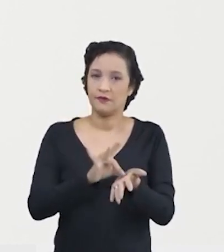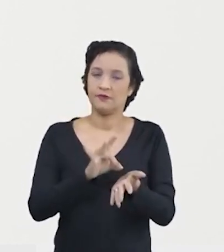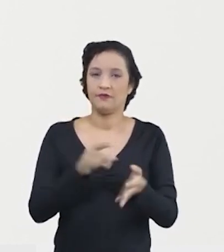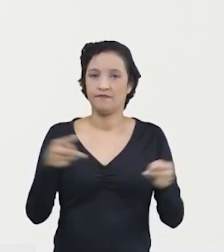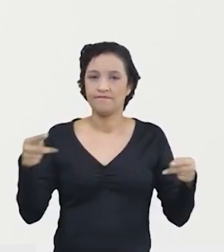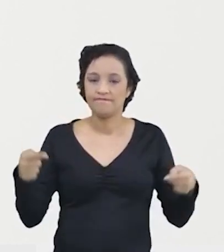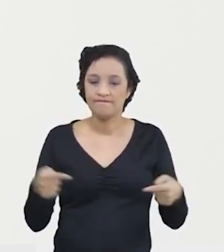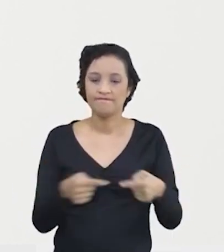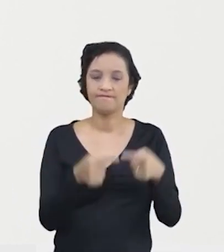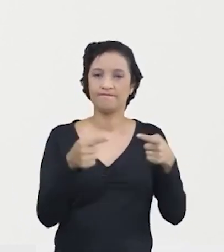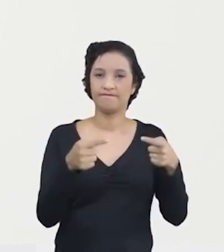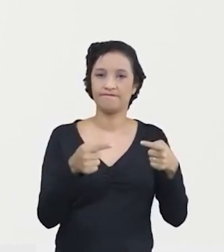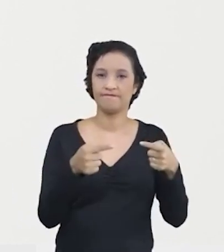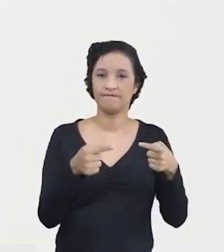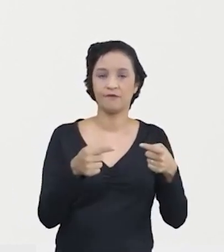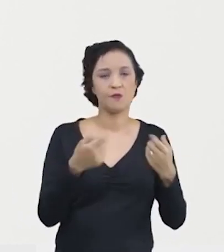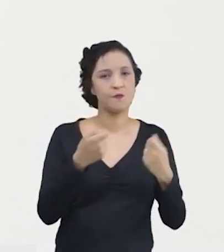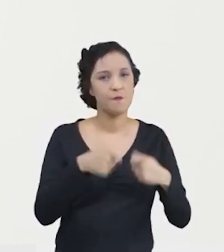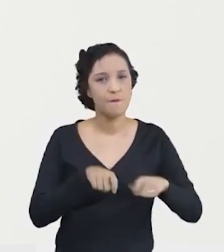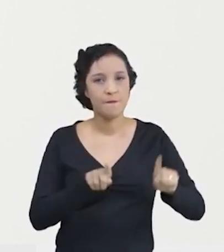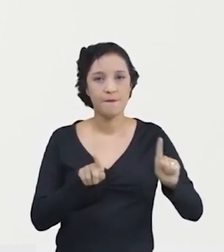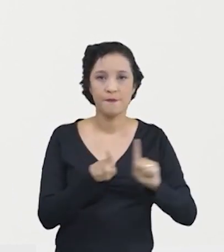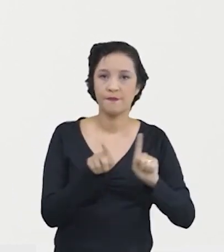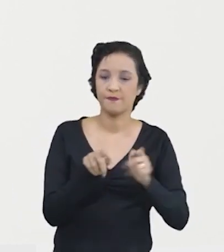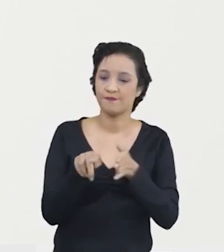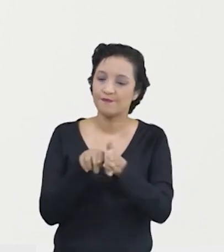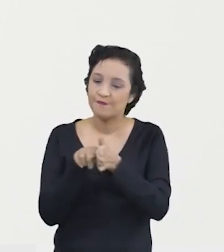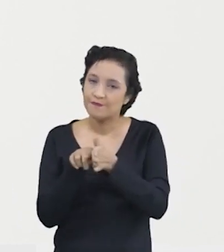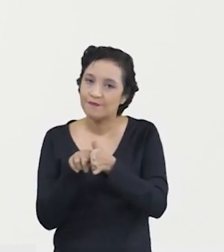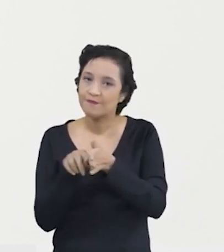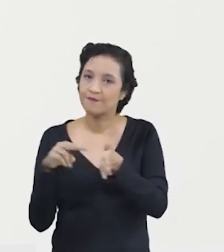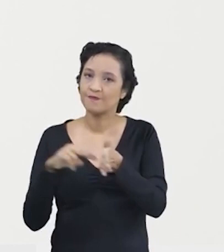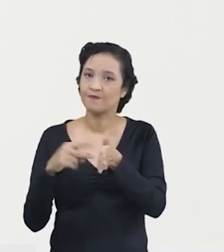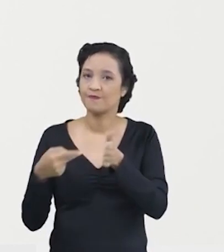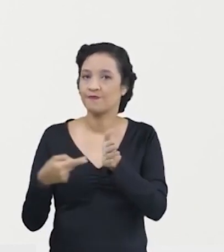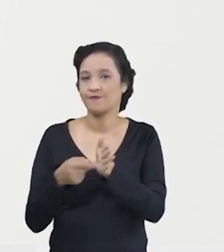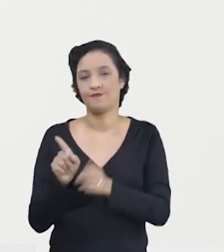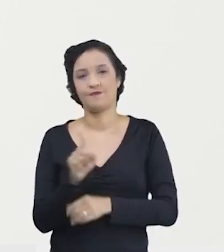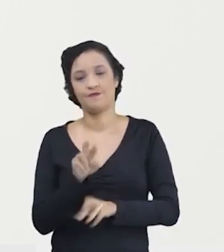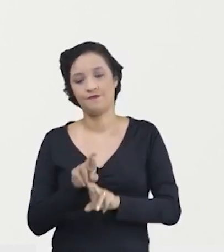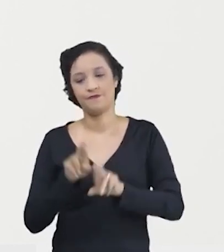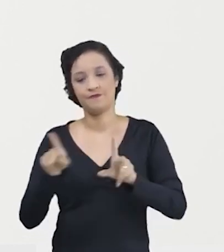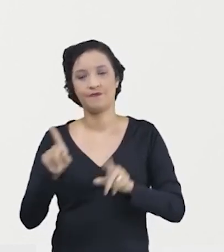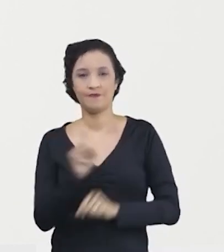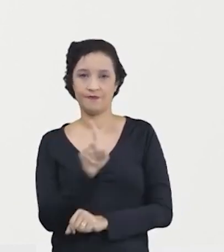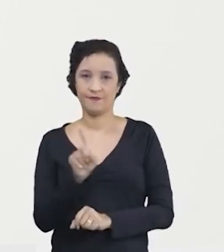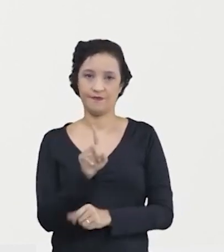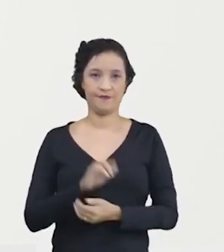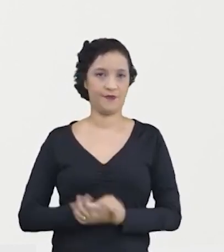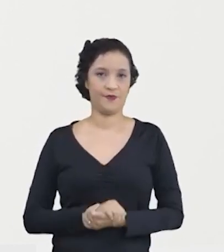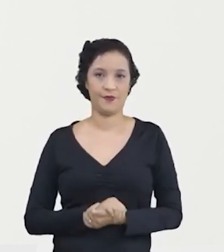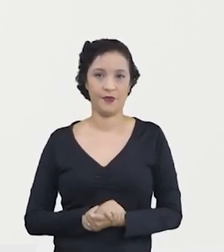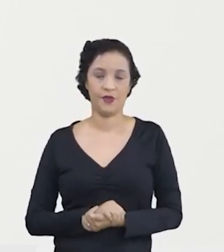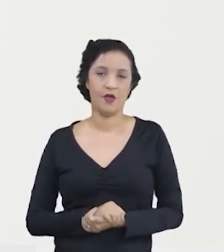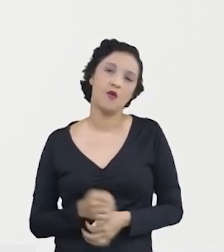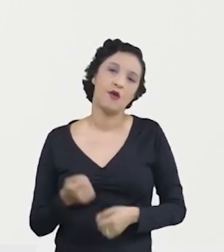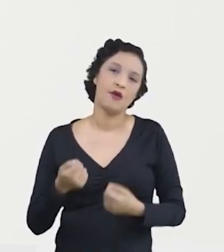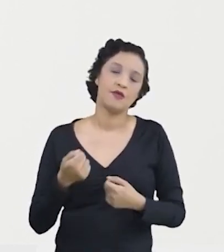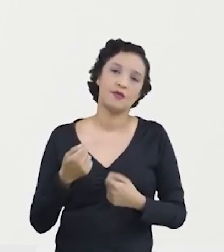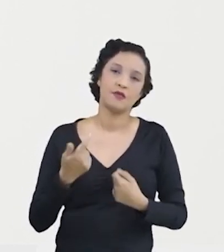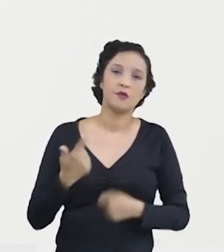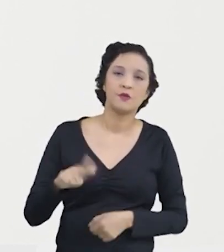literal, sem interpretações diferentes do que está posto. Eu não preciso inferir um sentido